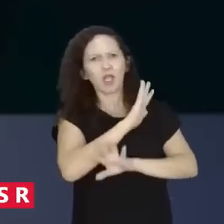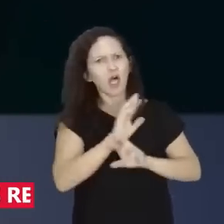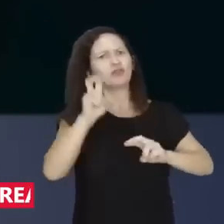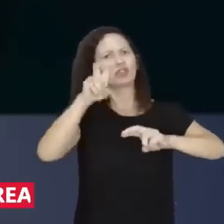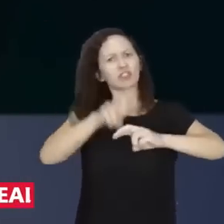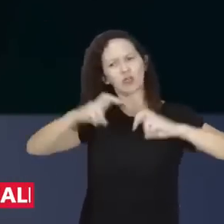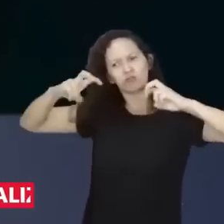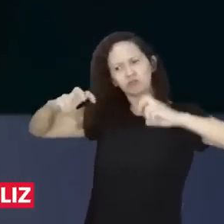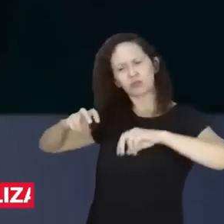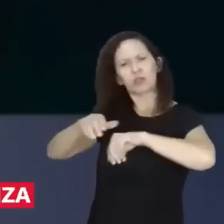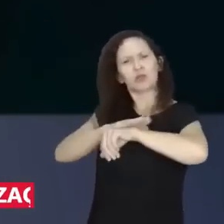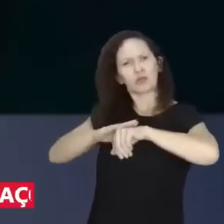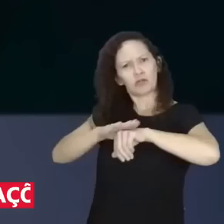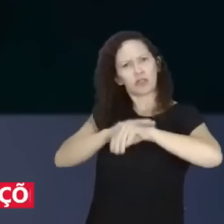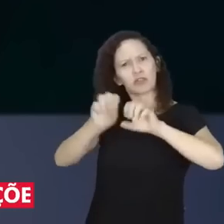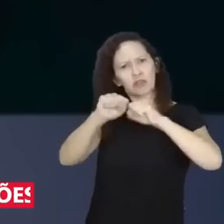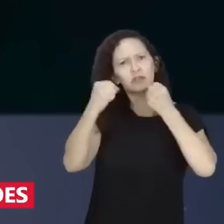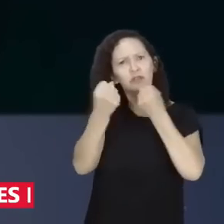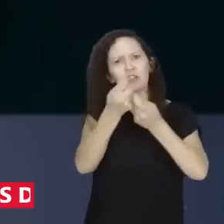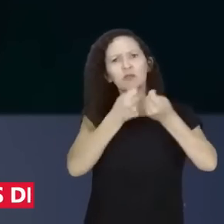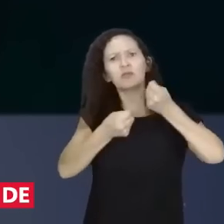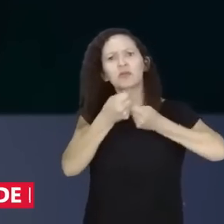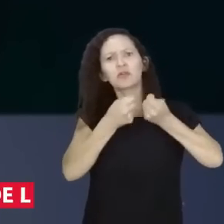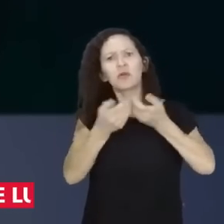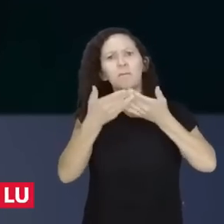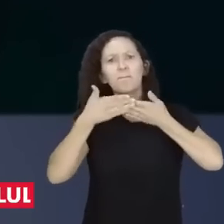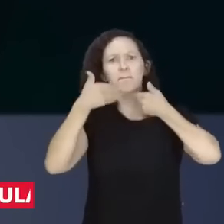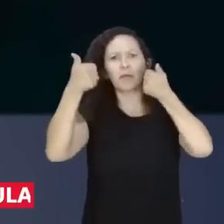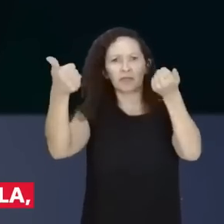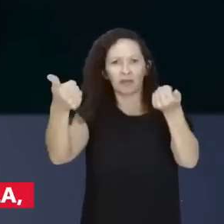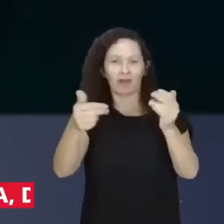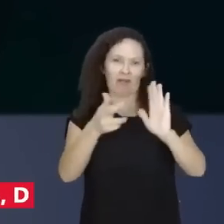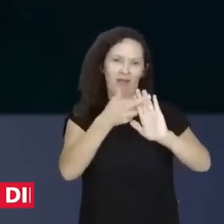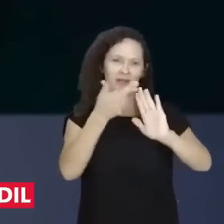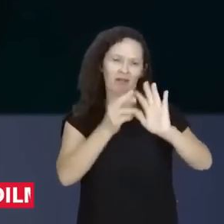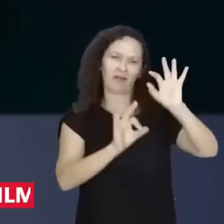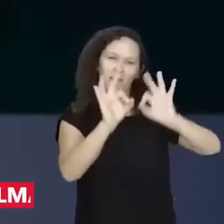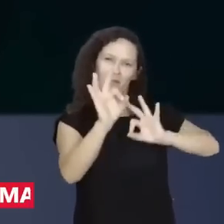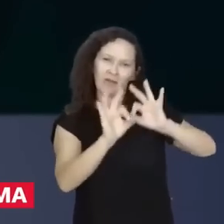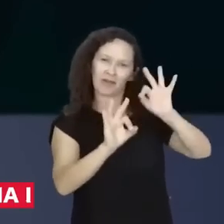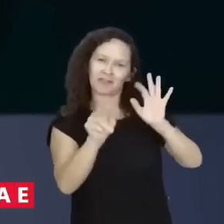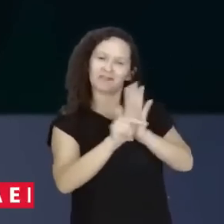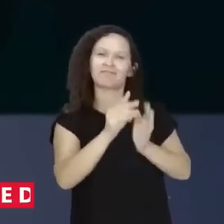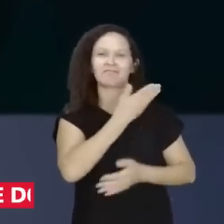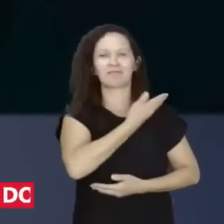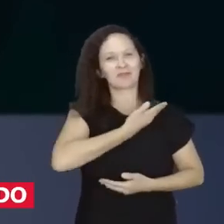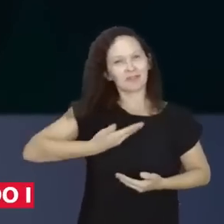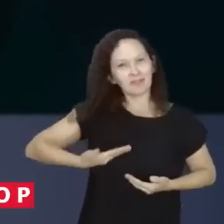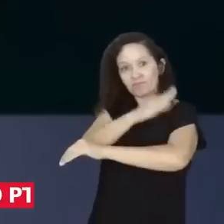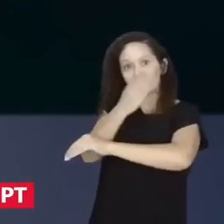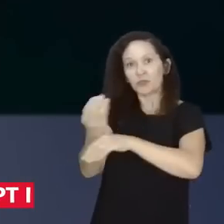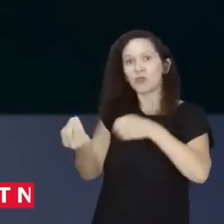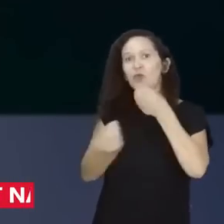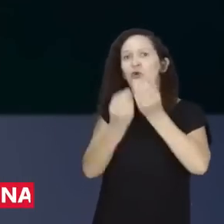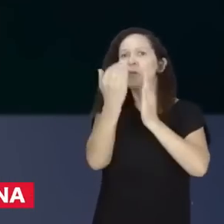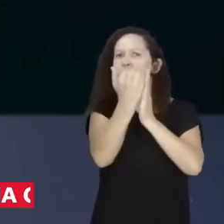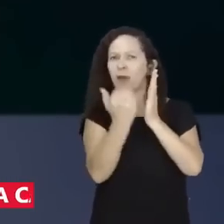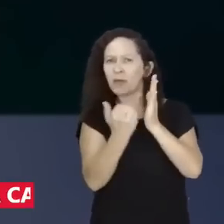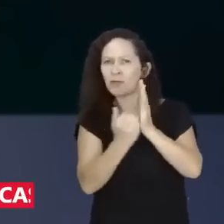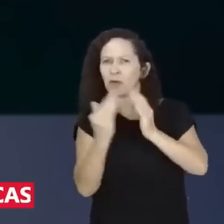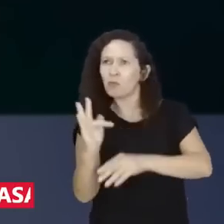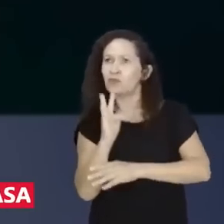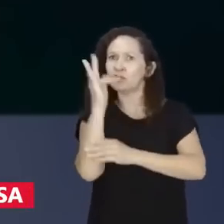sistema financeiro para o aperfeiçoamento das regras, da governança, da sustentabilidade. É assim que